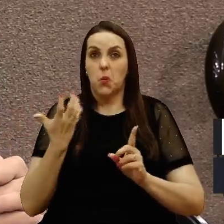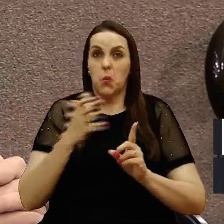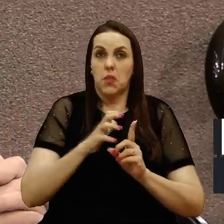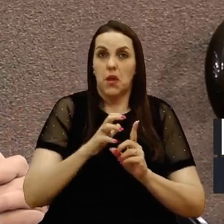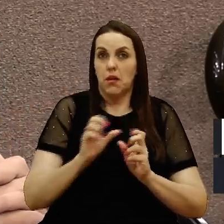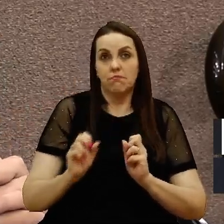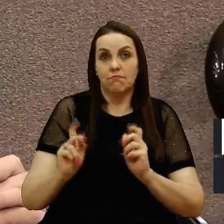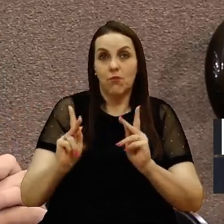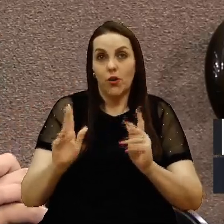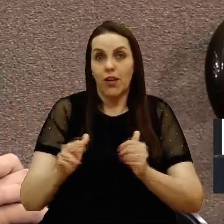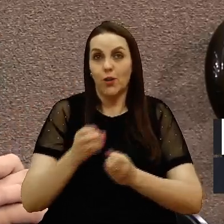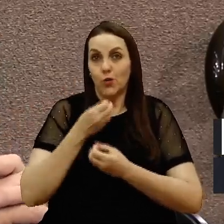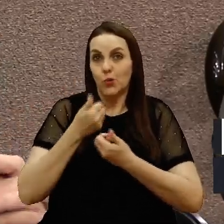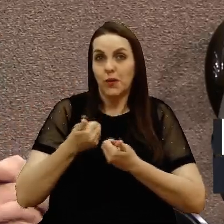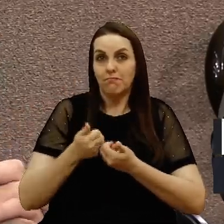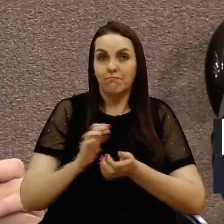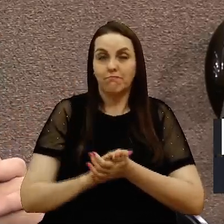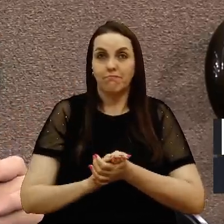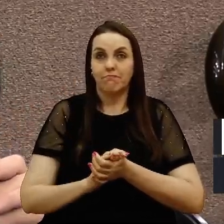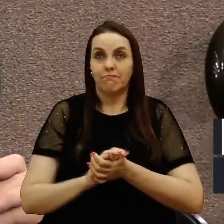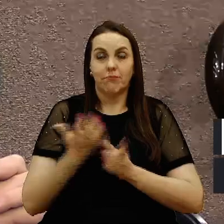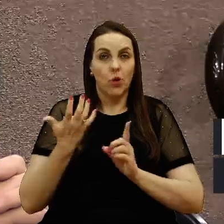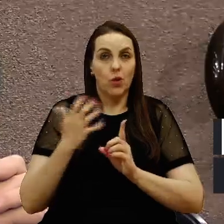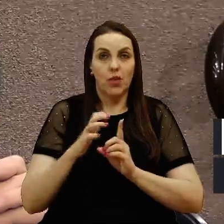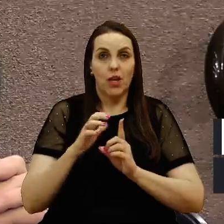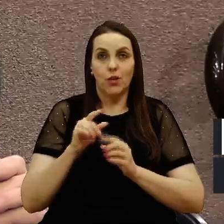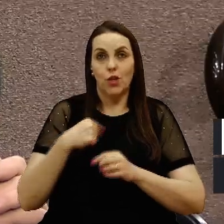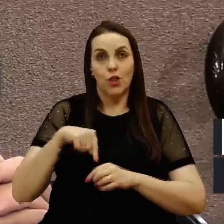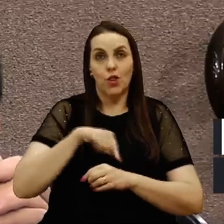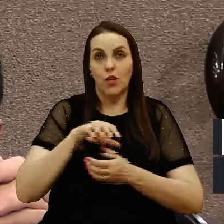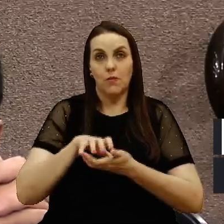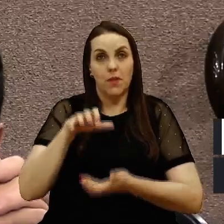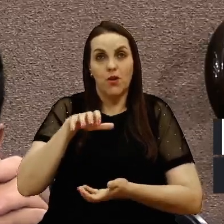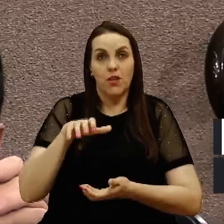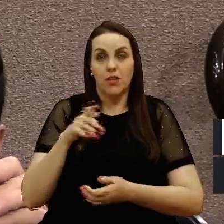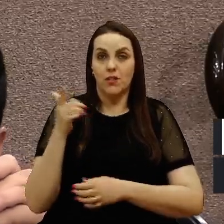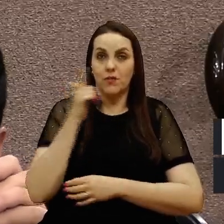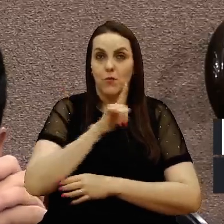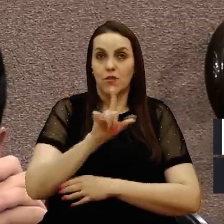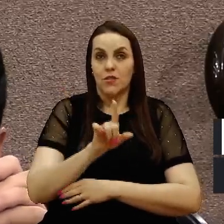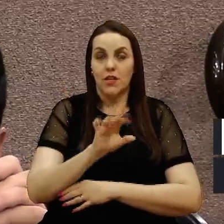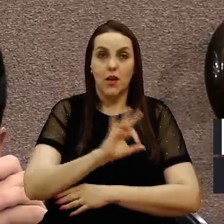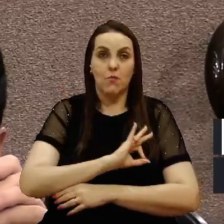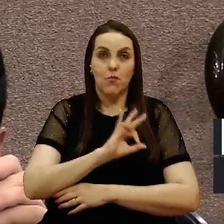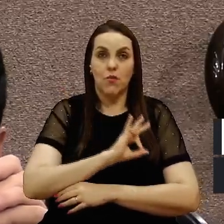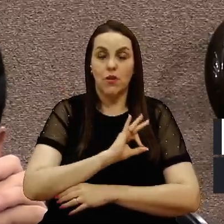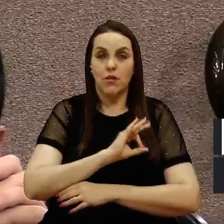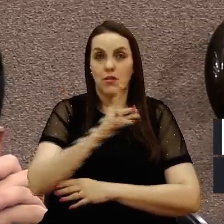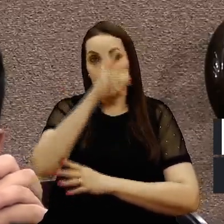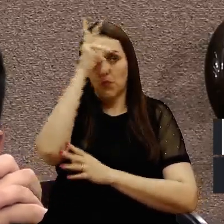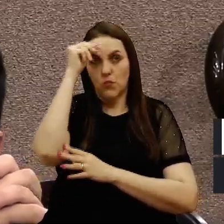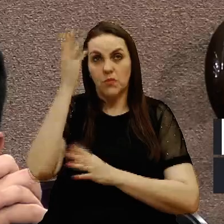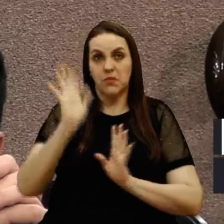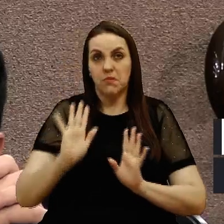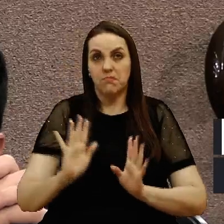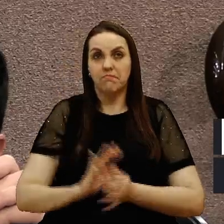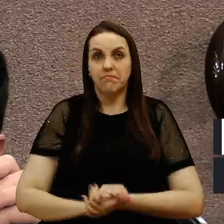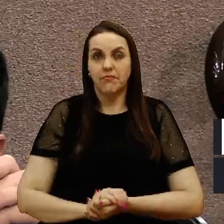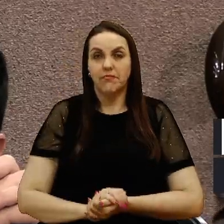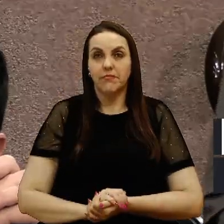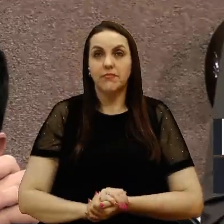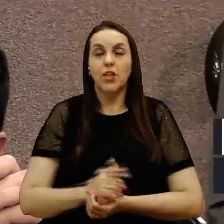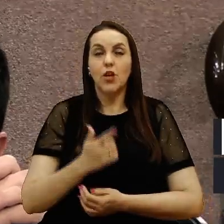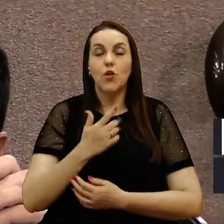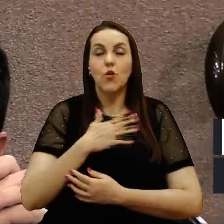bem, podem ficar com o contrário, nós somos a maioria, nós vamos vencer e nós teremos a Polícia Municipal. E eu gostei de uma parte